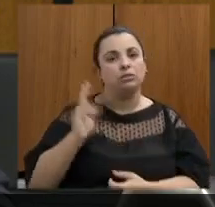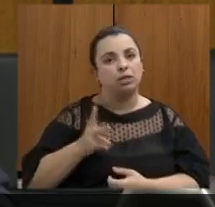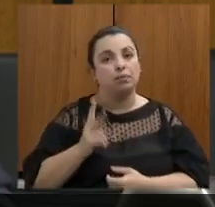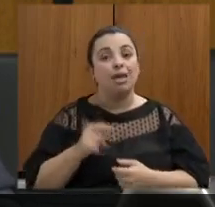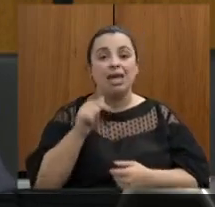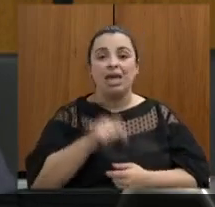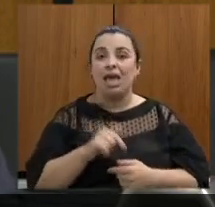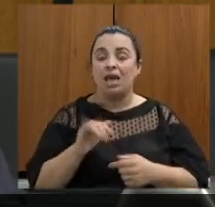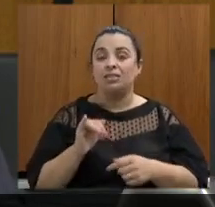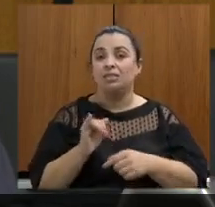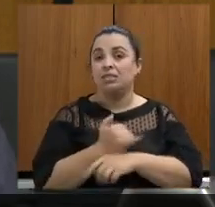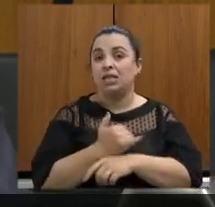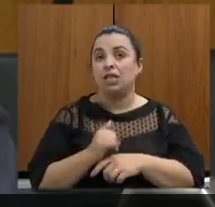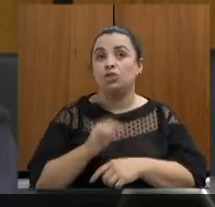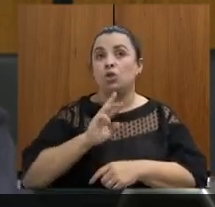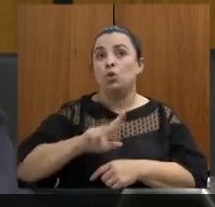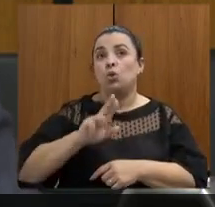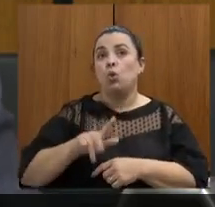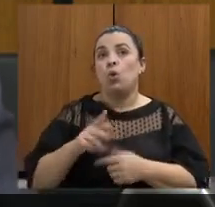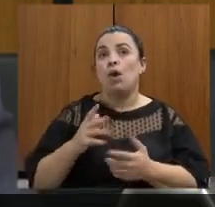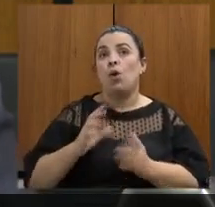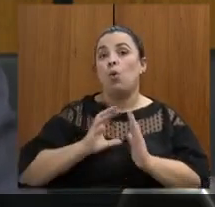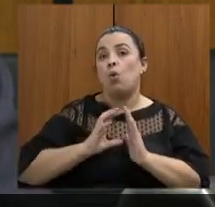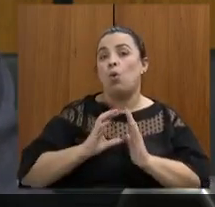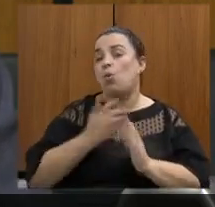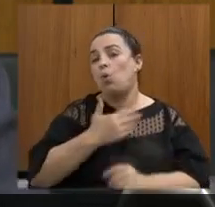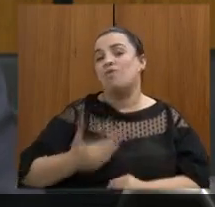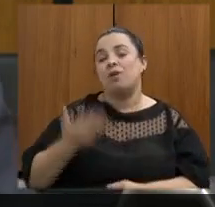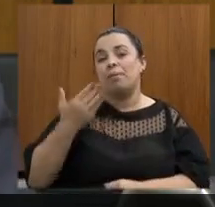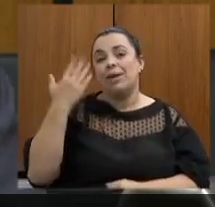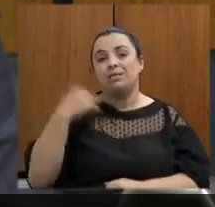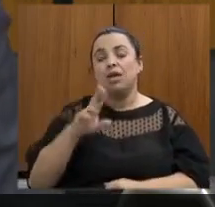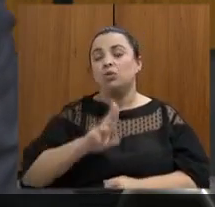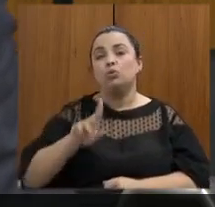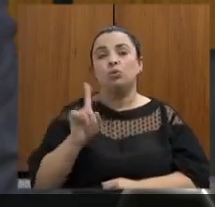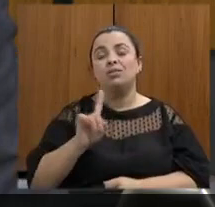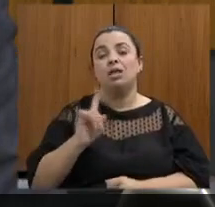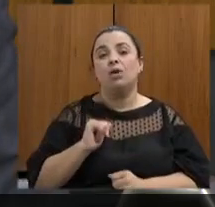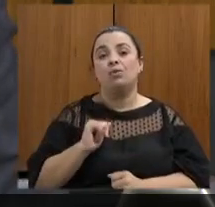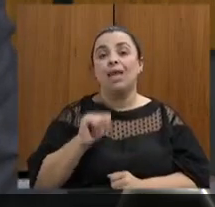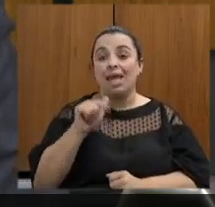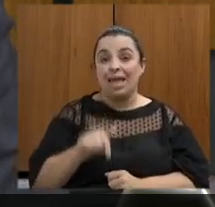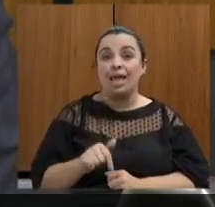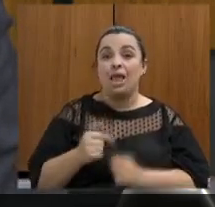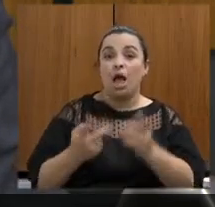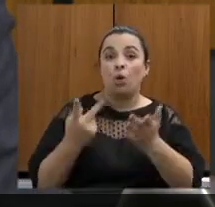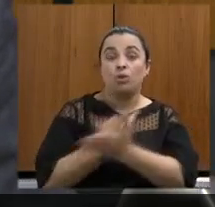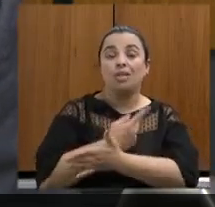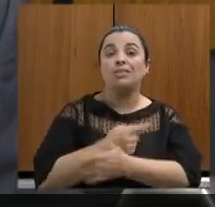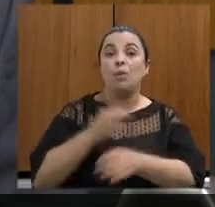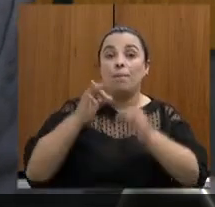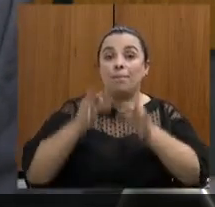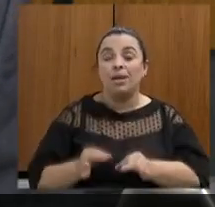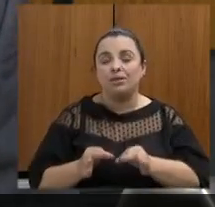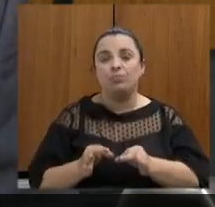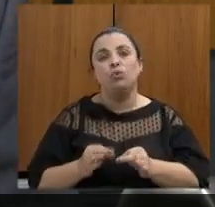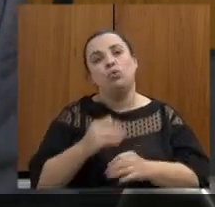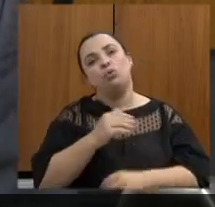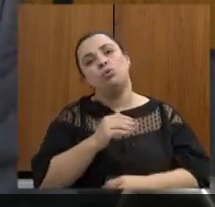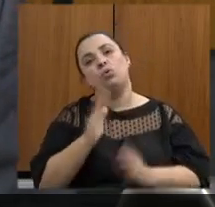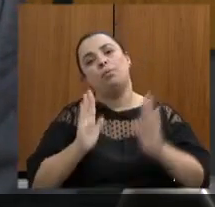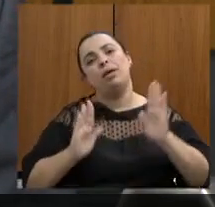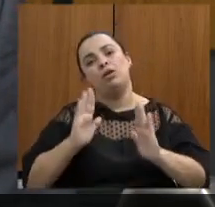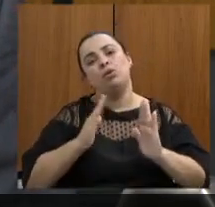instrumento do qual o governo passado pode utilizar ele ingressou mas o seu efeito só se deu no governo Romeu Zema e esse foi um dos motivos